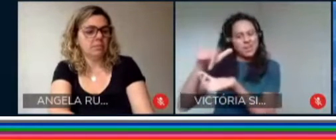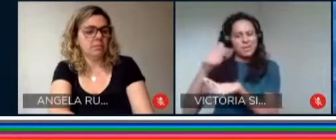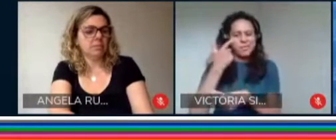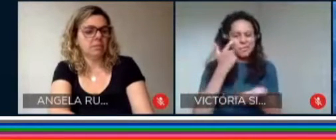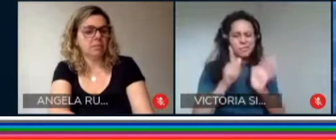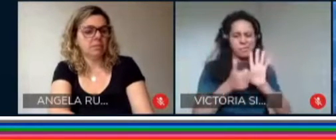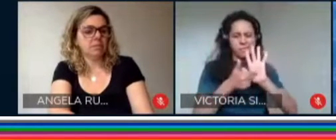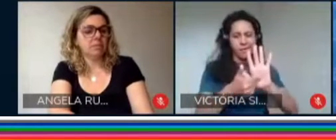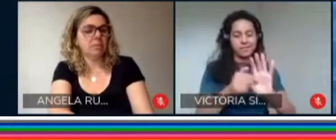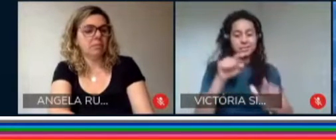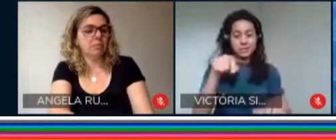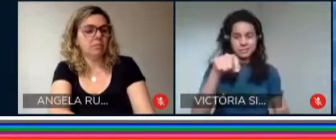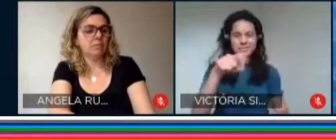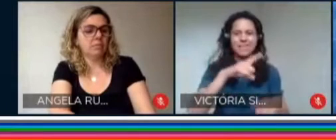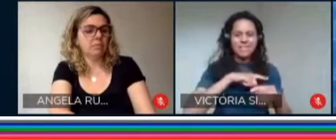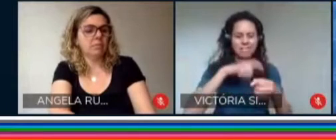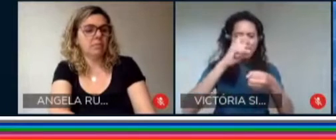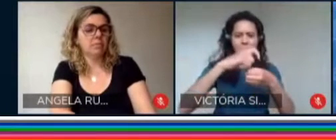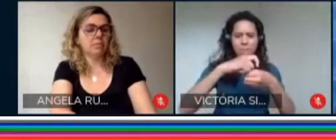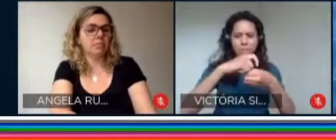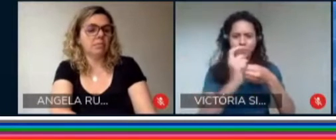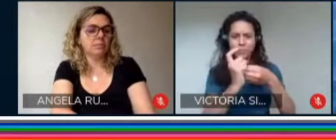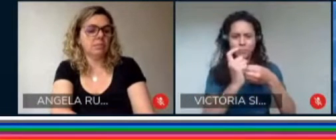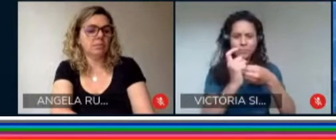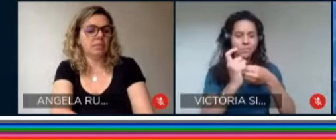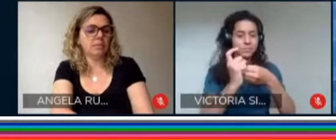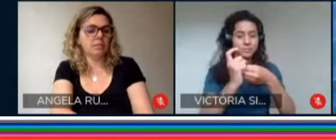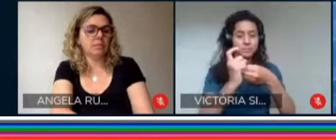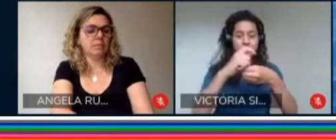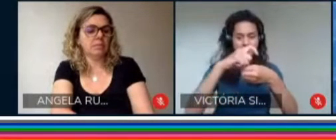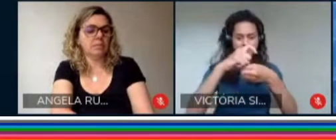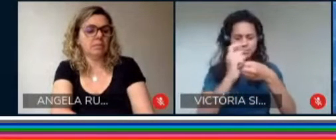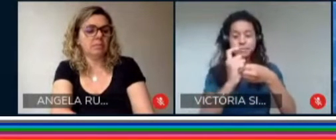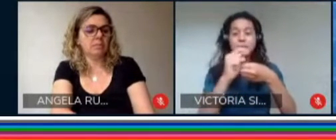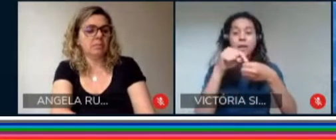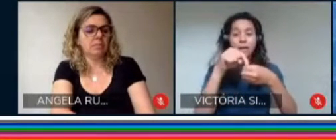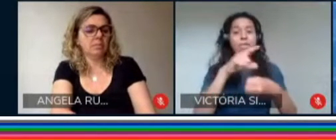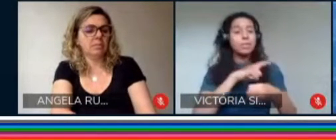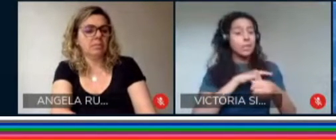cadeadinho aberto, ele quer dizer que ele dá acesso ao texto